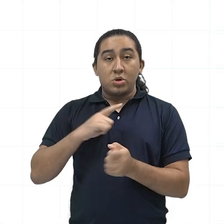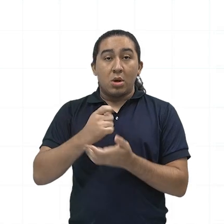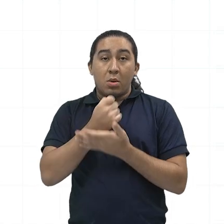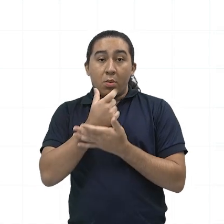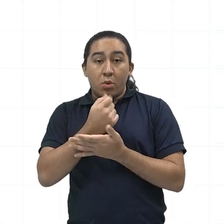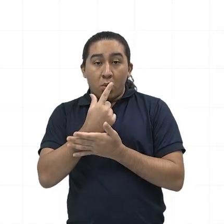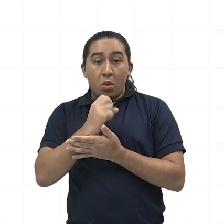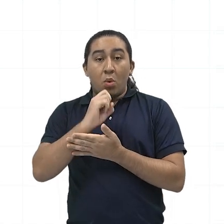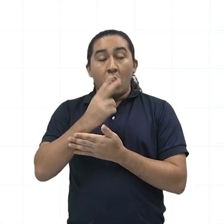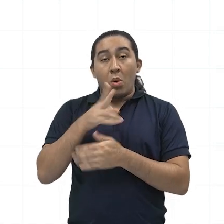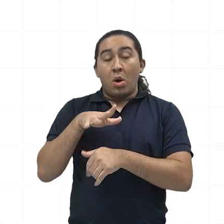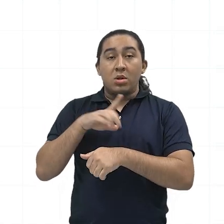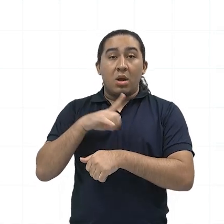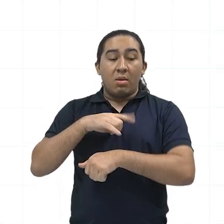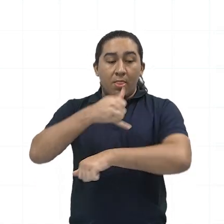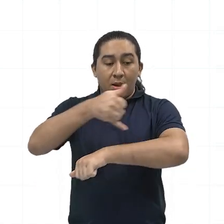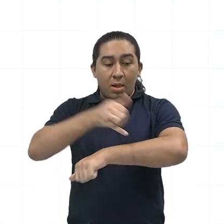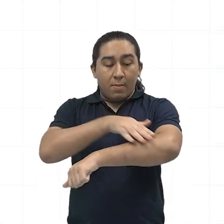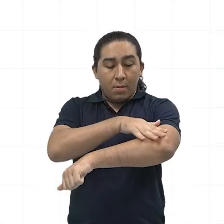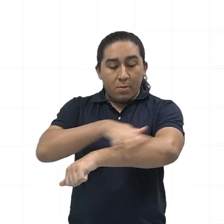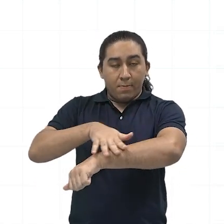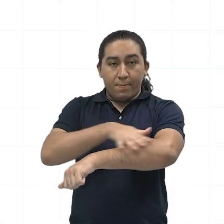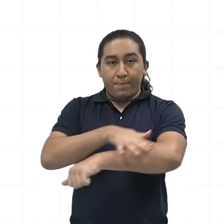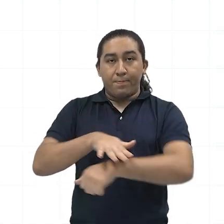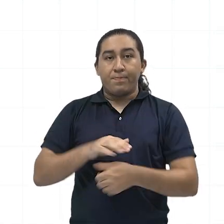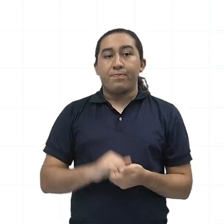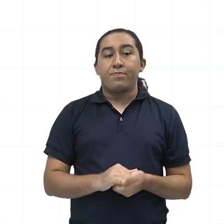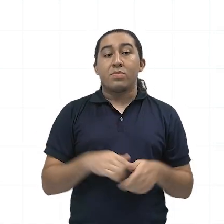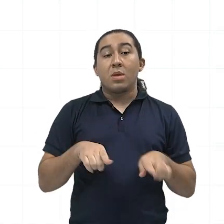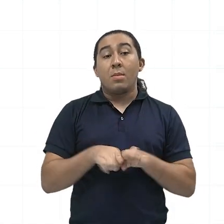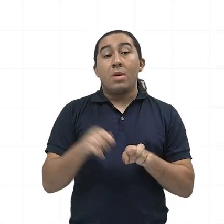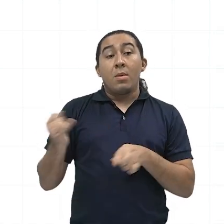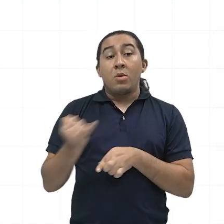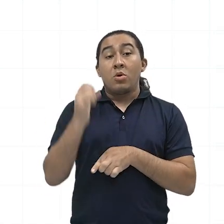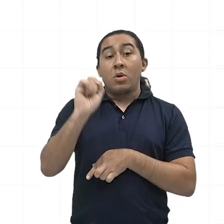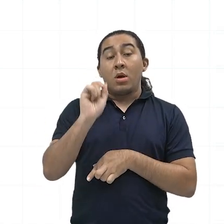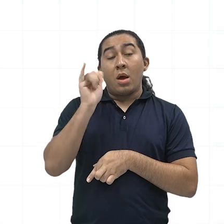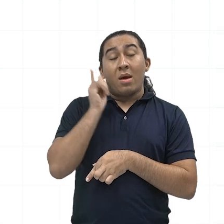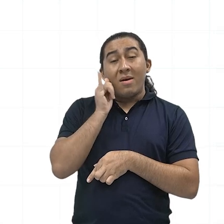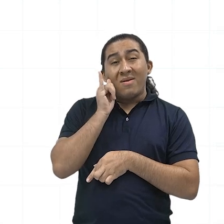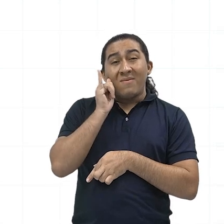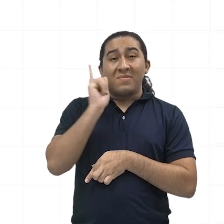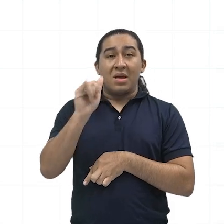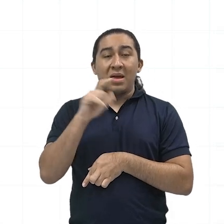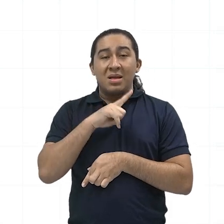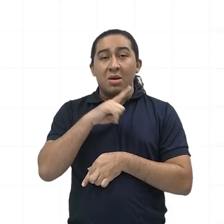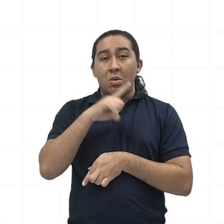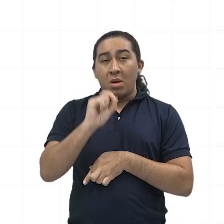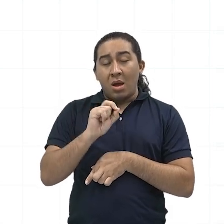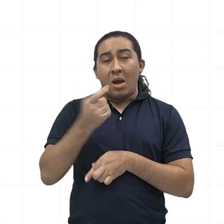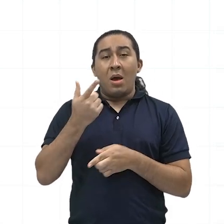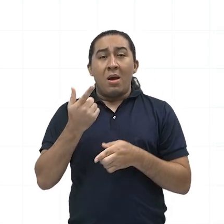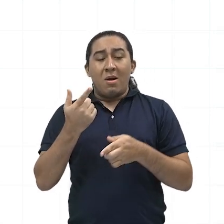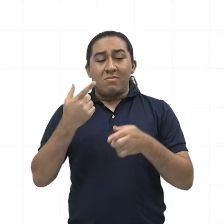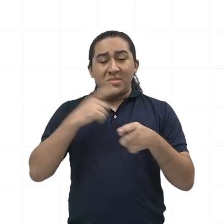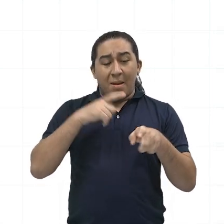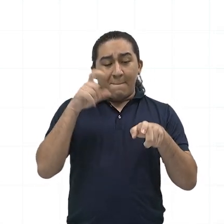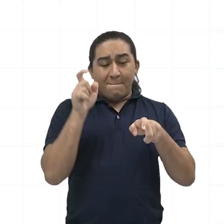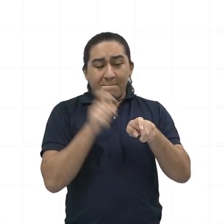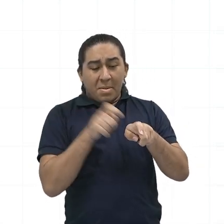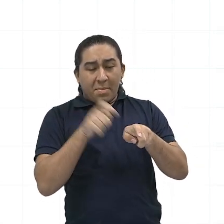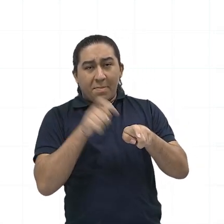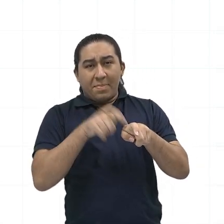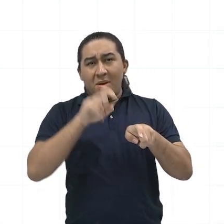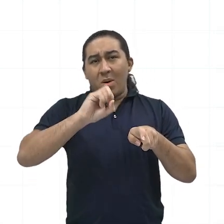ou cremes. É importante que você não fure as lesões causadas na pele e higienize